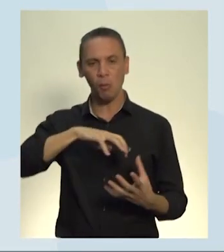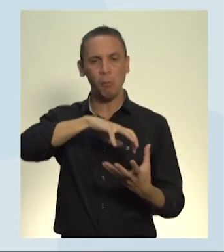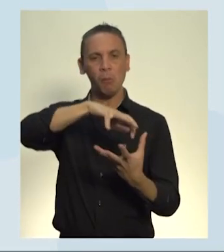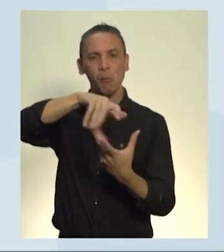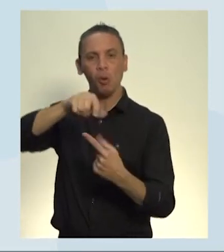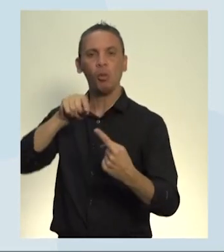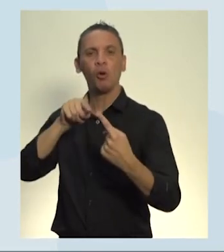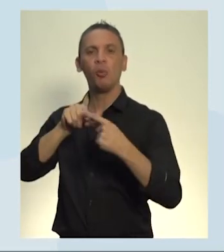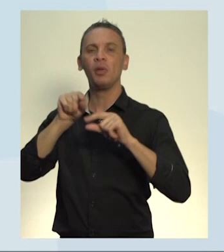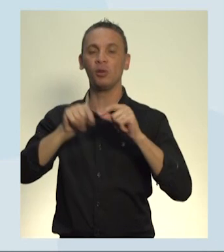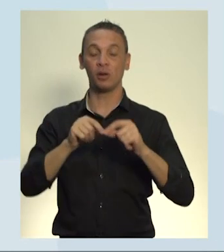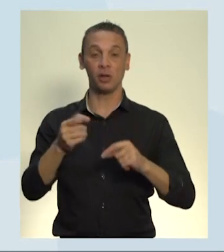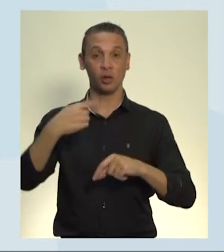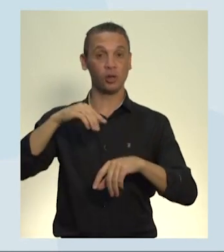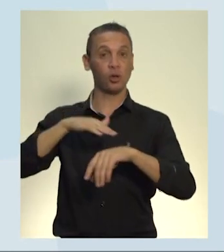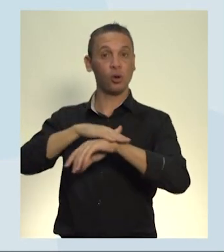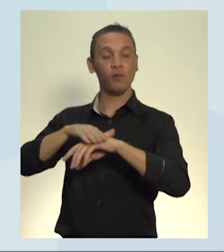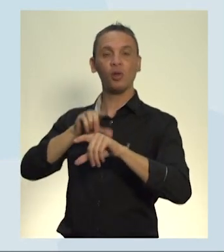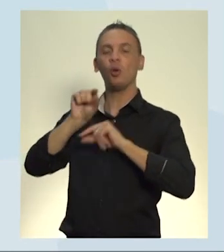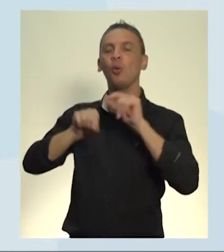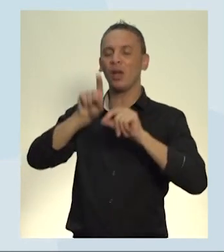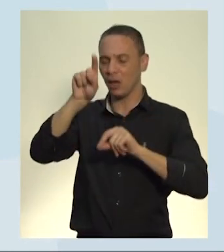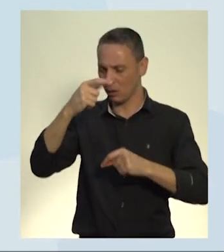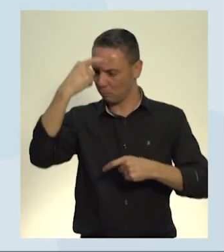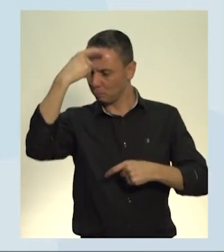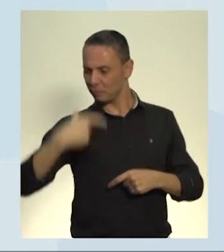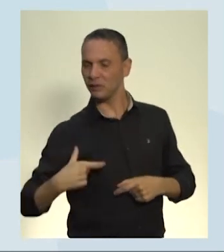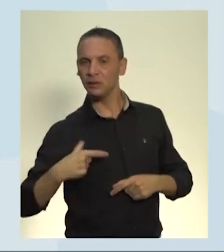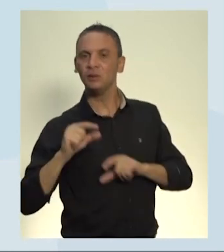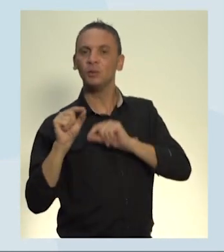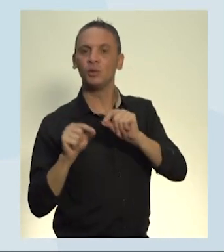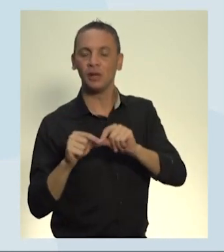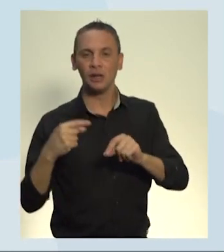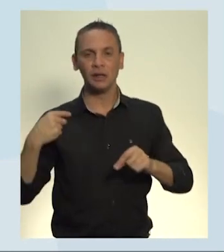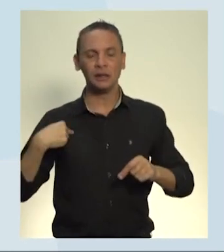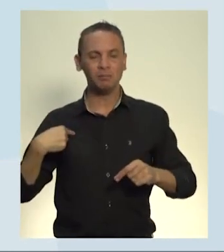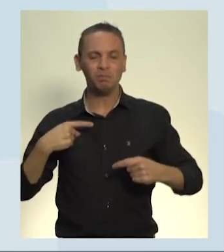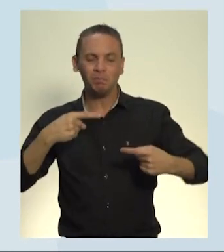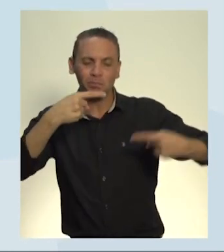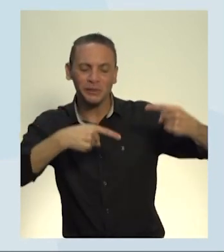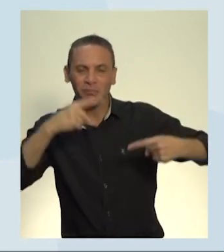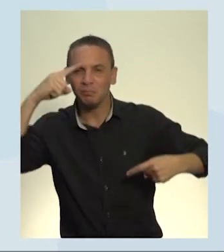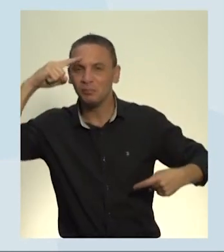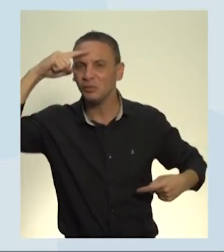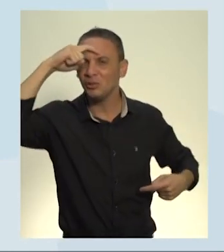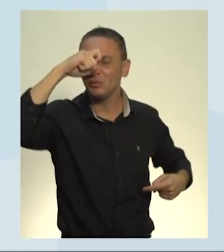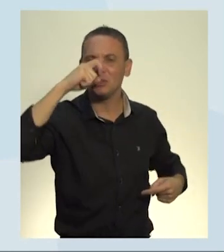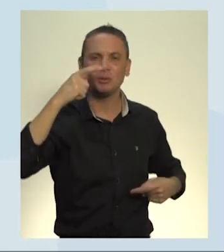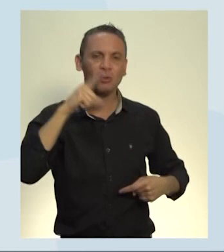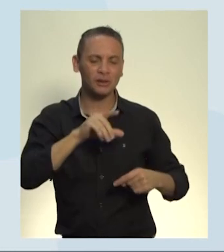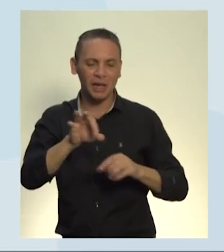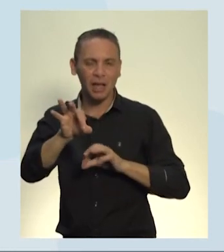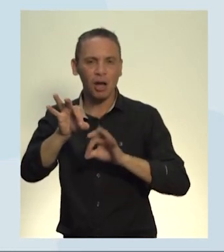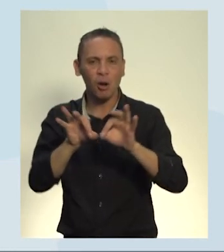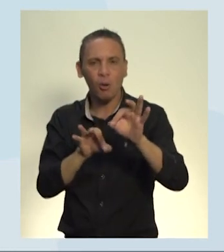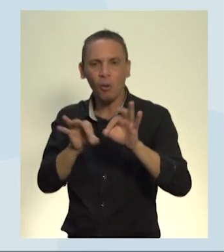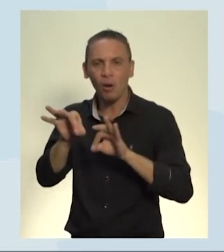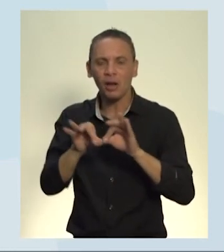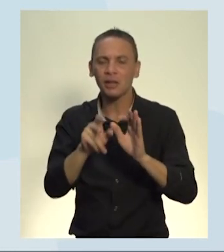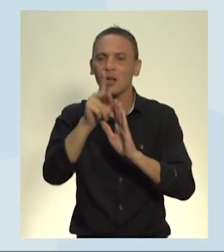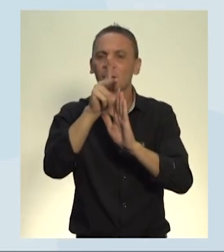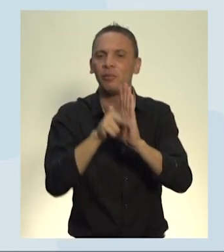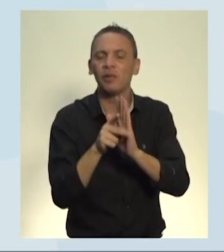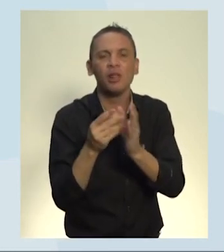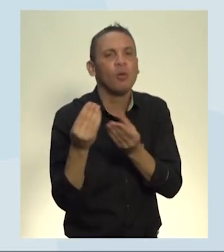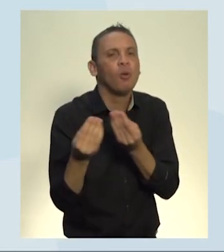conversou? Sobre o que é ser protagonista, que desafios você encontrou para elaborar ou para colocar em prática o seu projeto